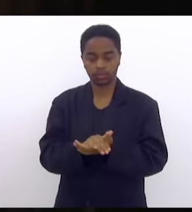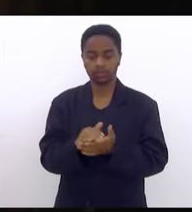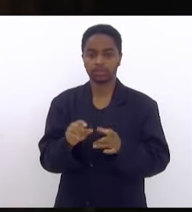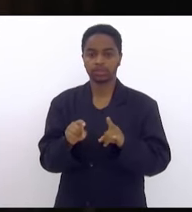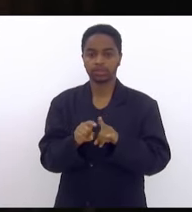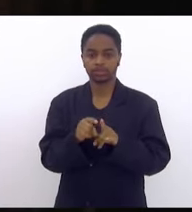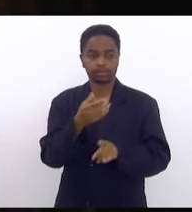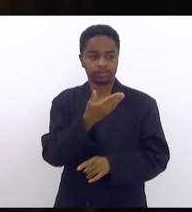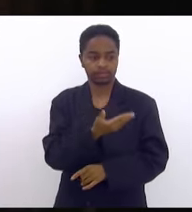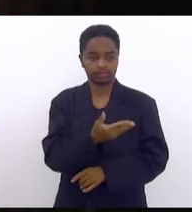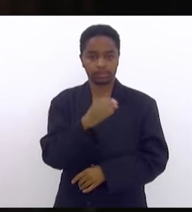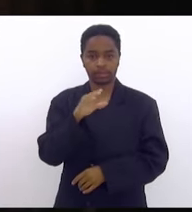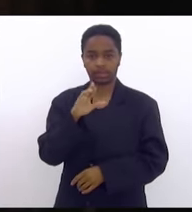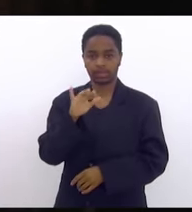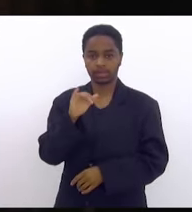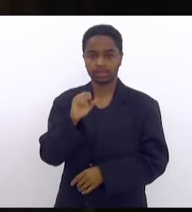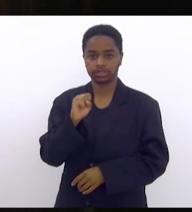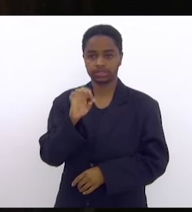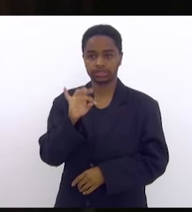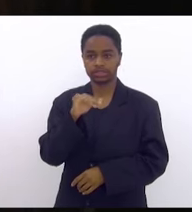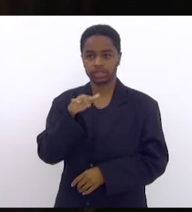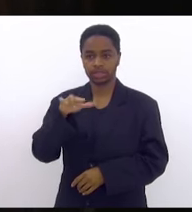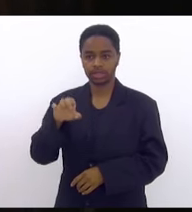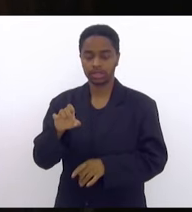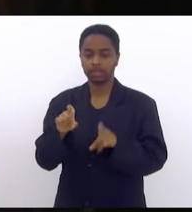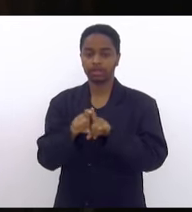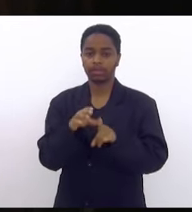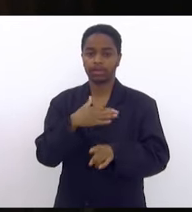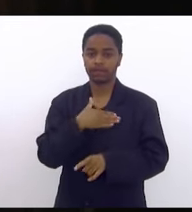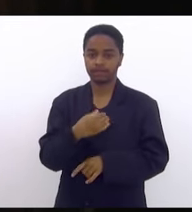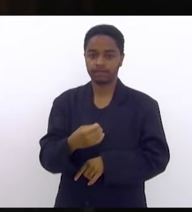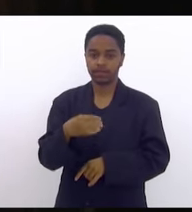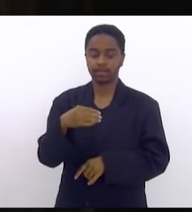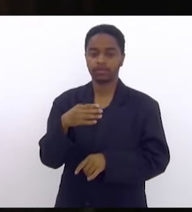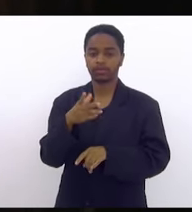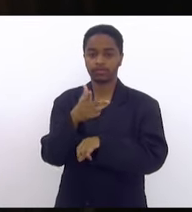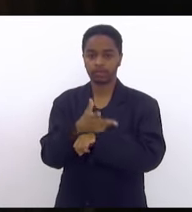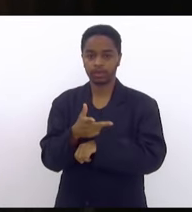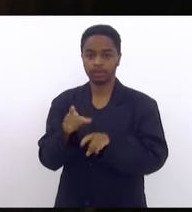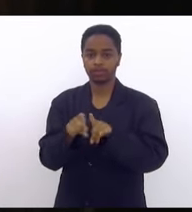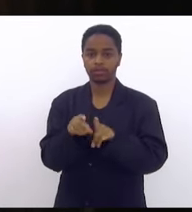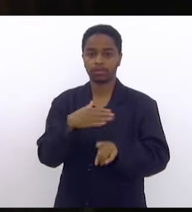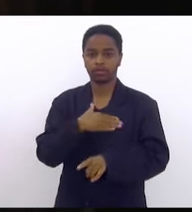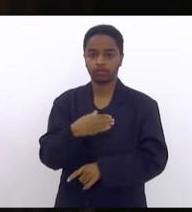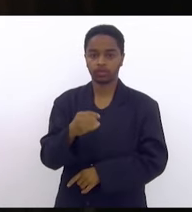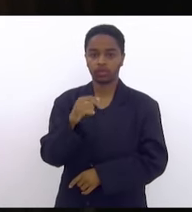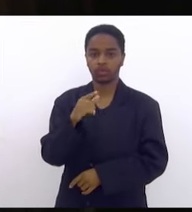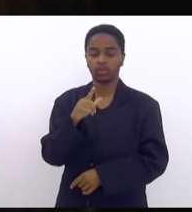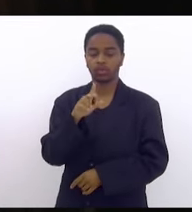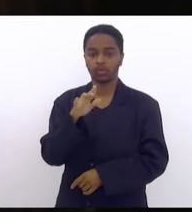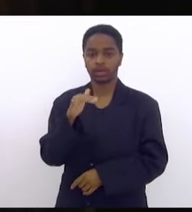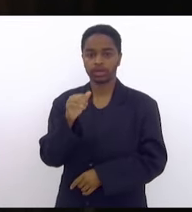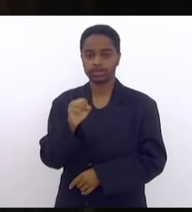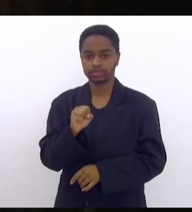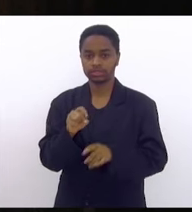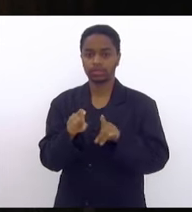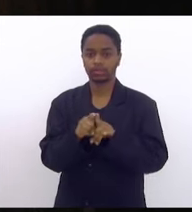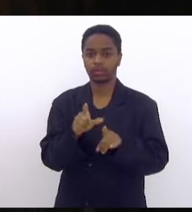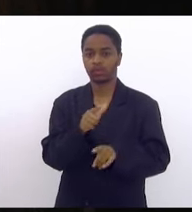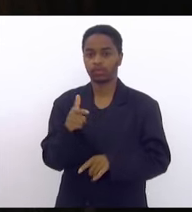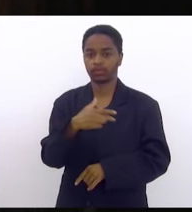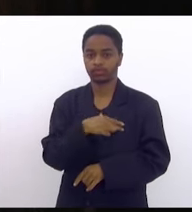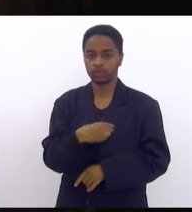aqui Cristiane, minha filha Maria Eduarda, que está filmando, meu filho Lucas, cadê o Lucas? Está lá, meu outro filho